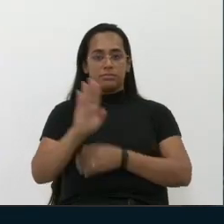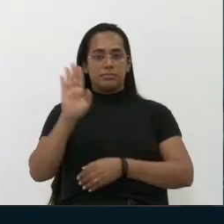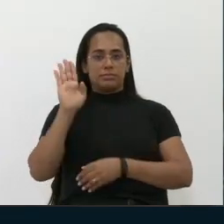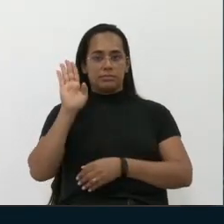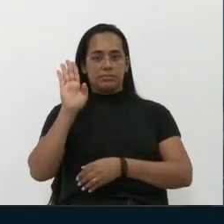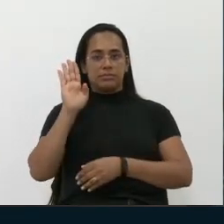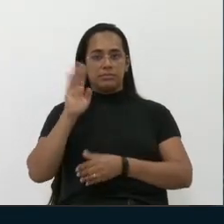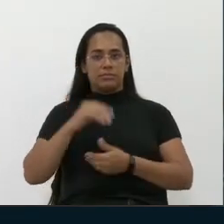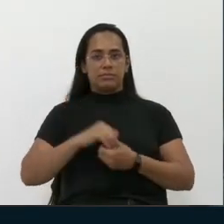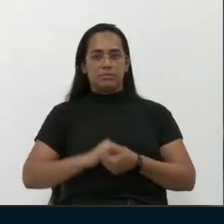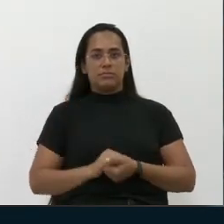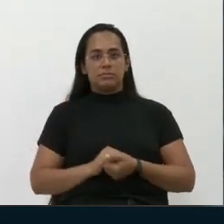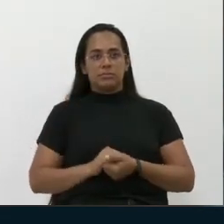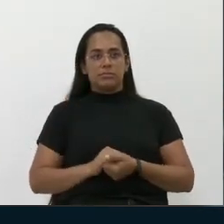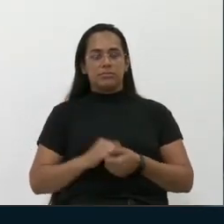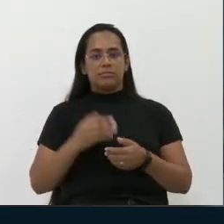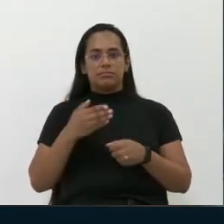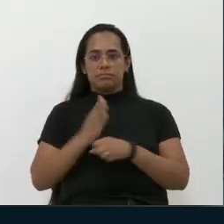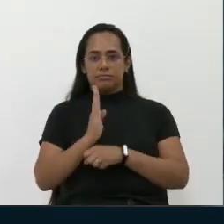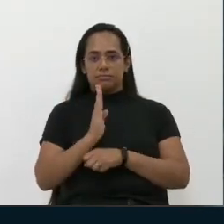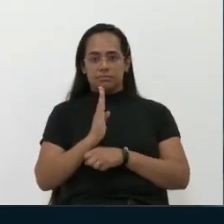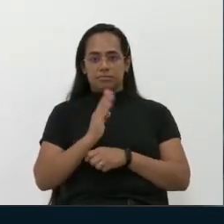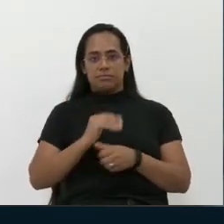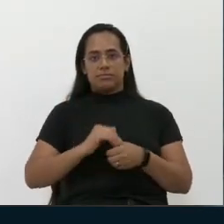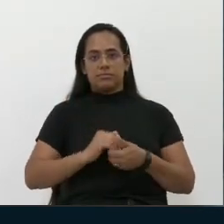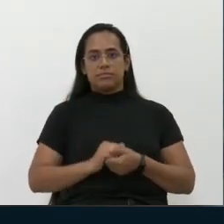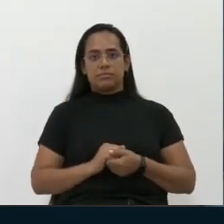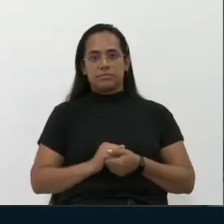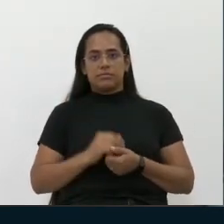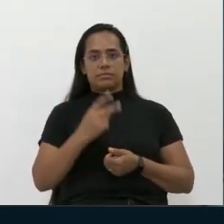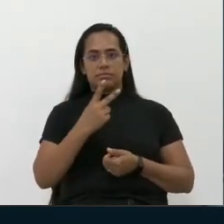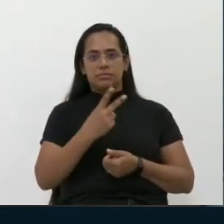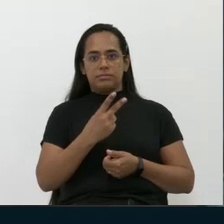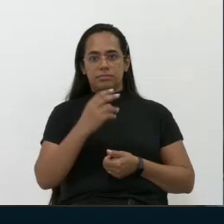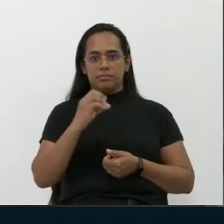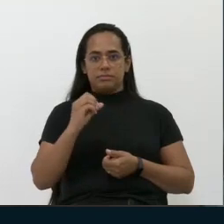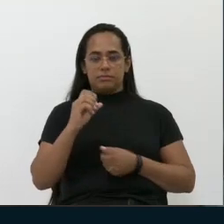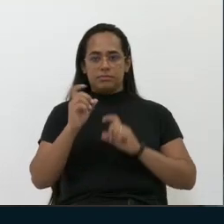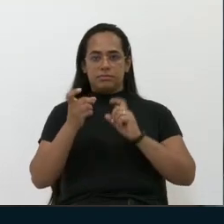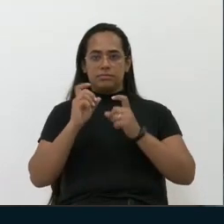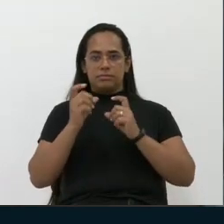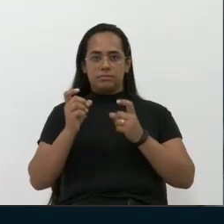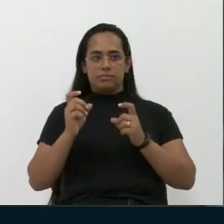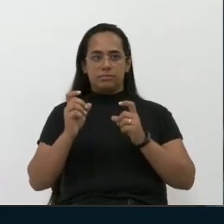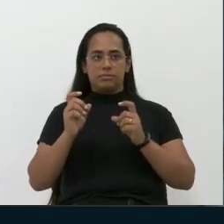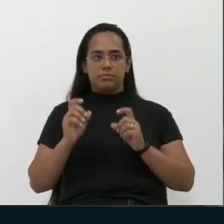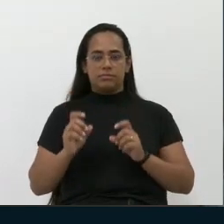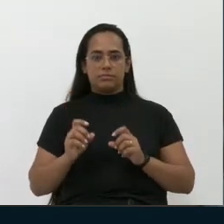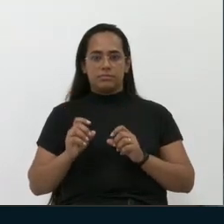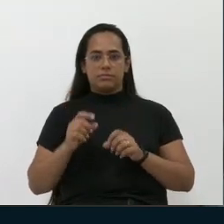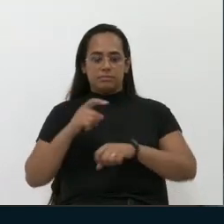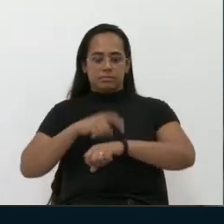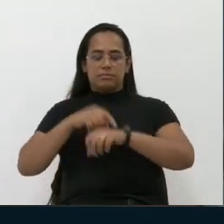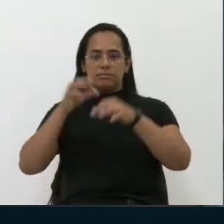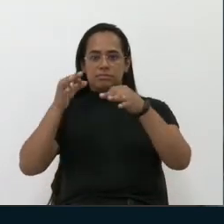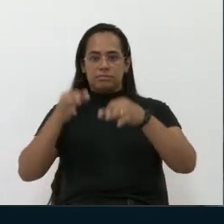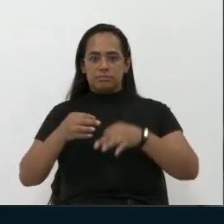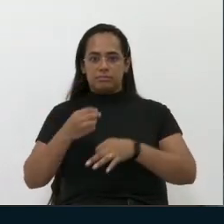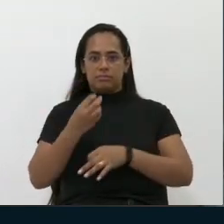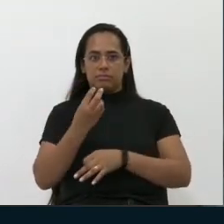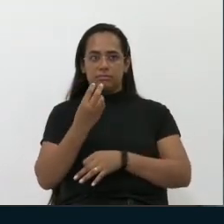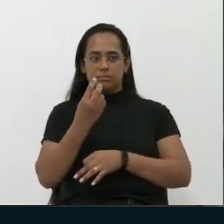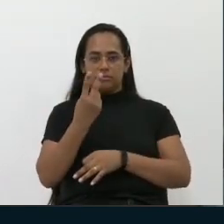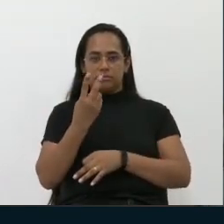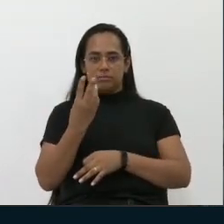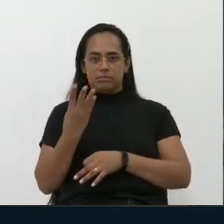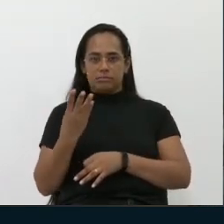manifestem. Aprovado. 20ª sessão ordinária de 24 de abril de 2024. Está